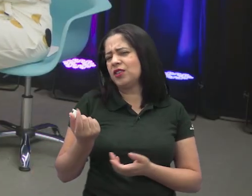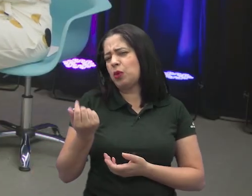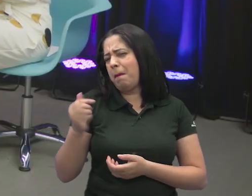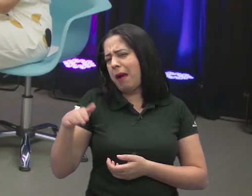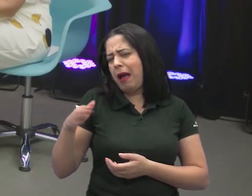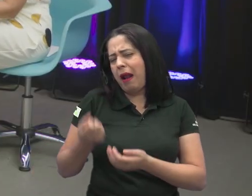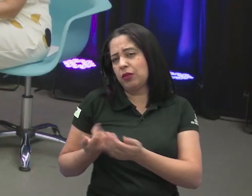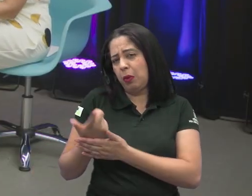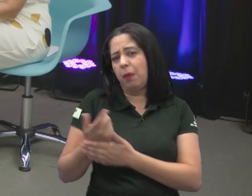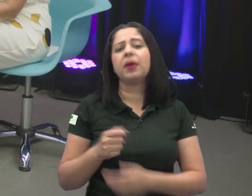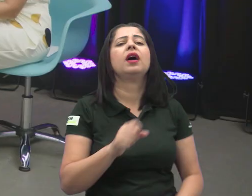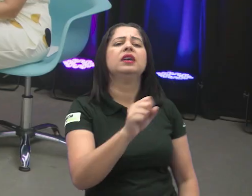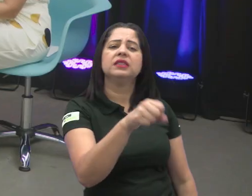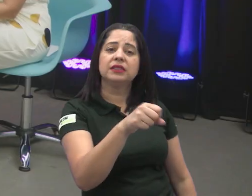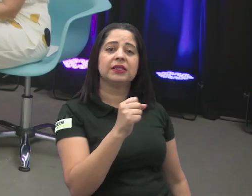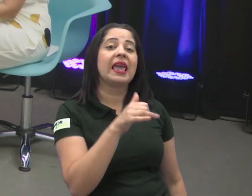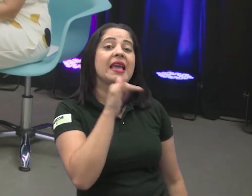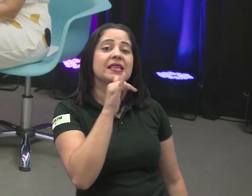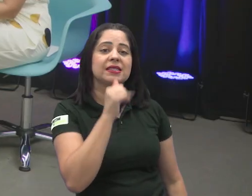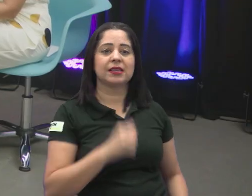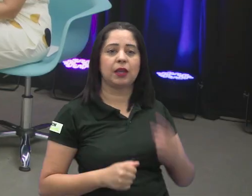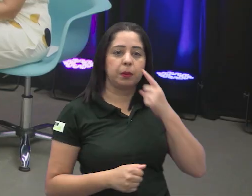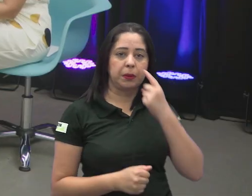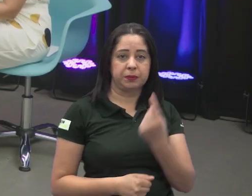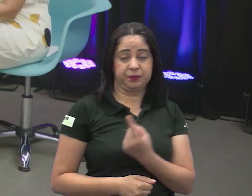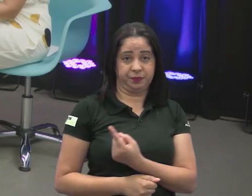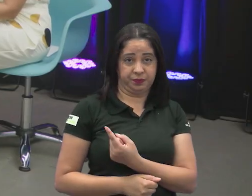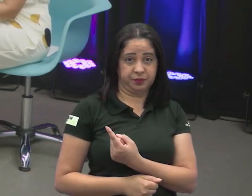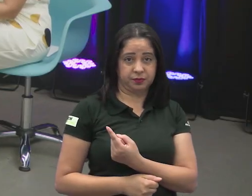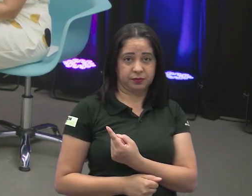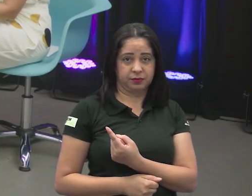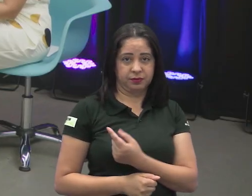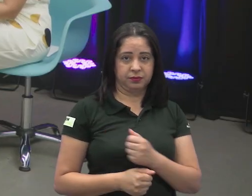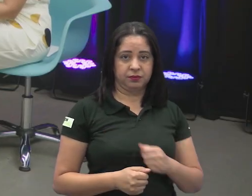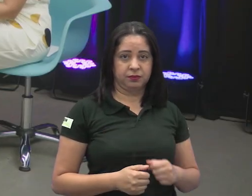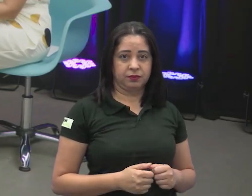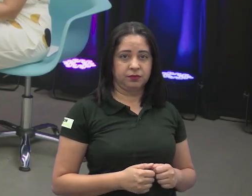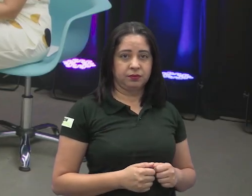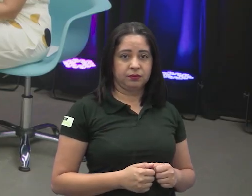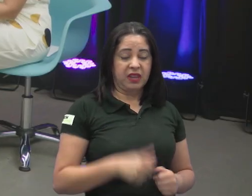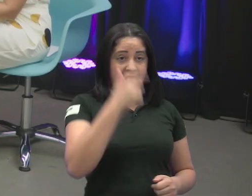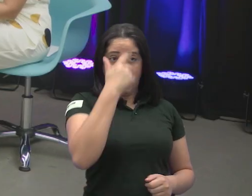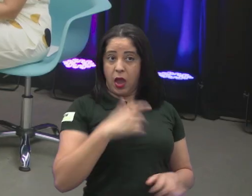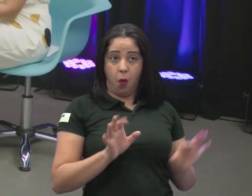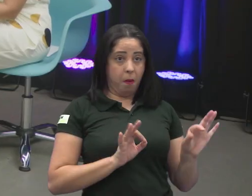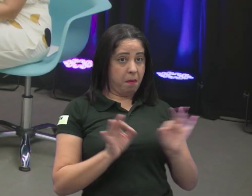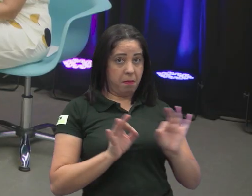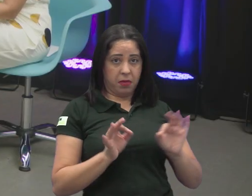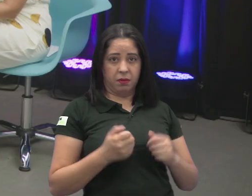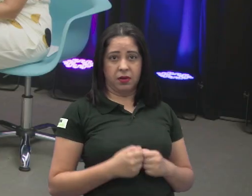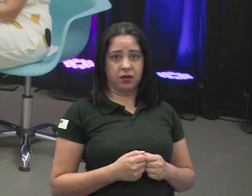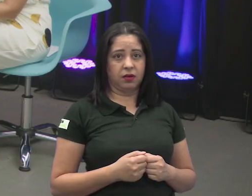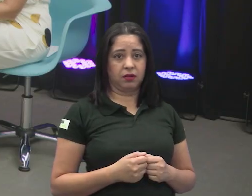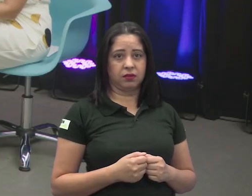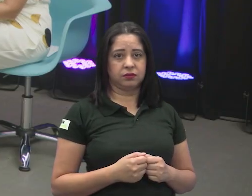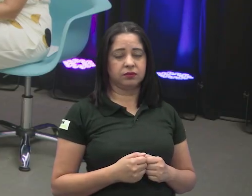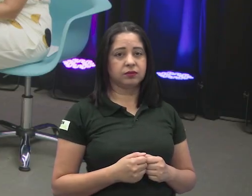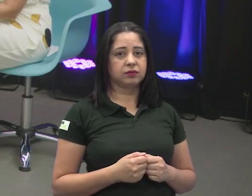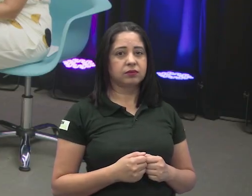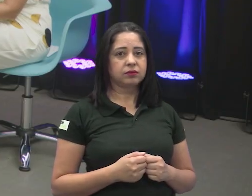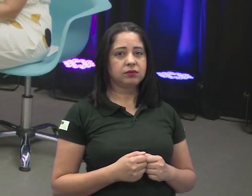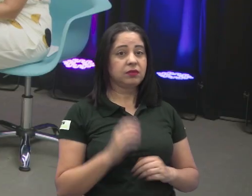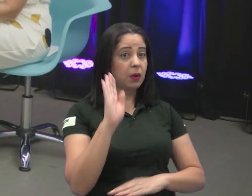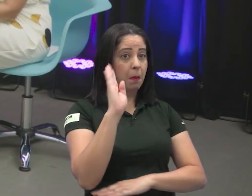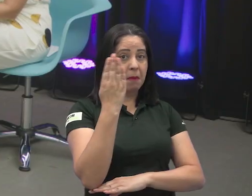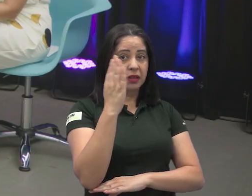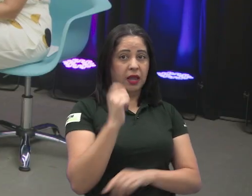O tear, muito né? fácil, É porque, muito fácil. por exemplo, esse daqui foi eu que fiz.